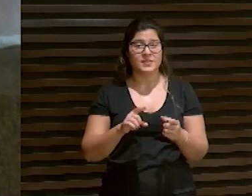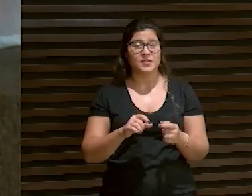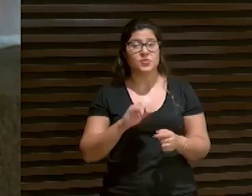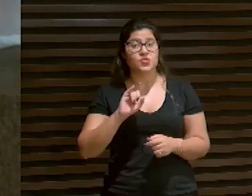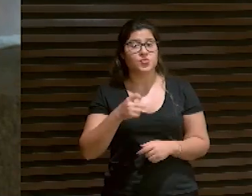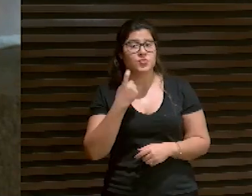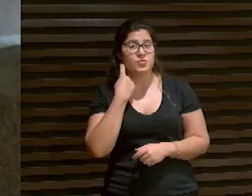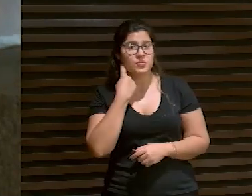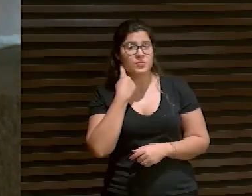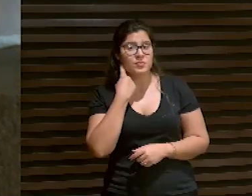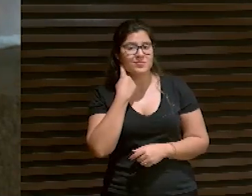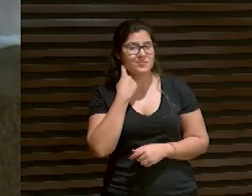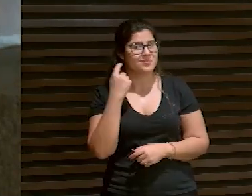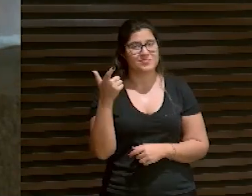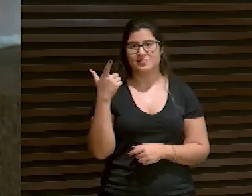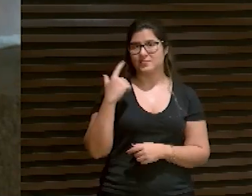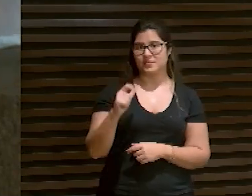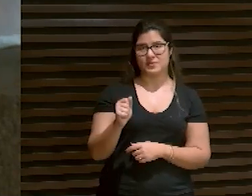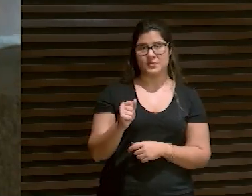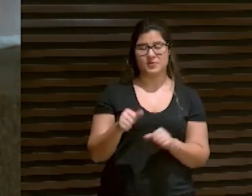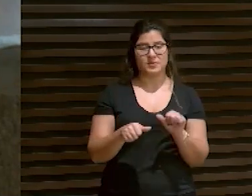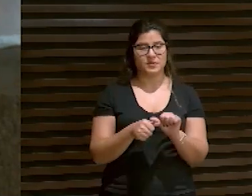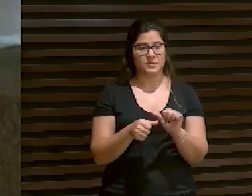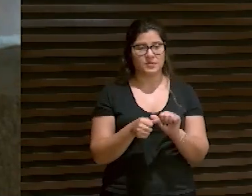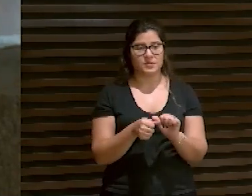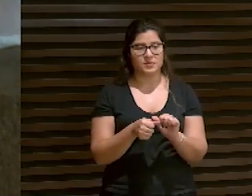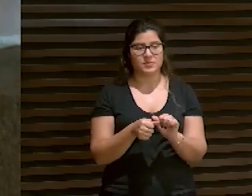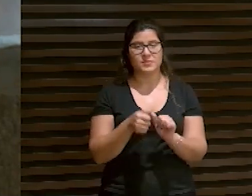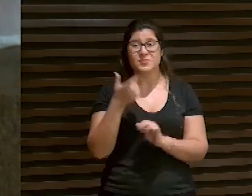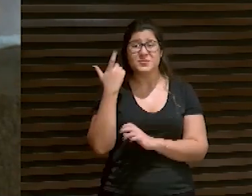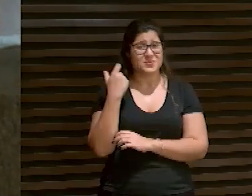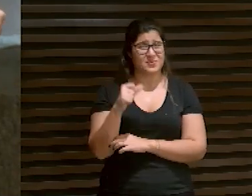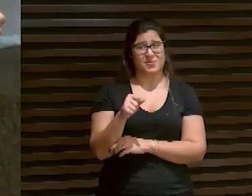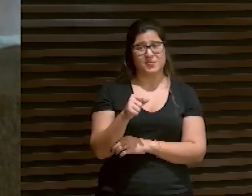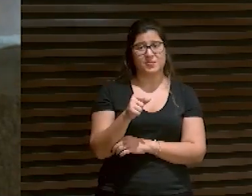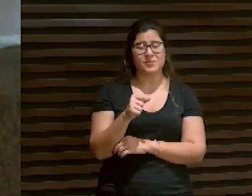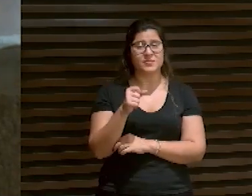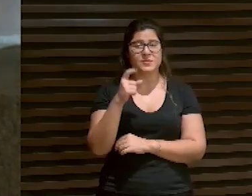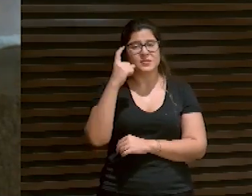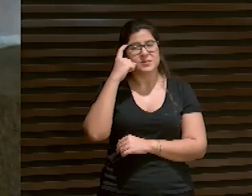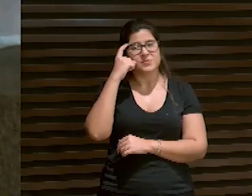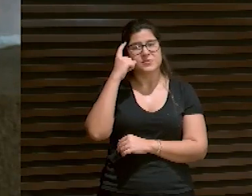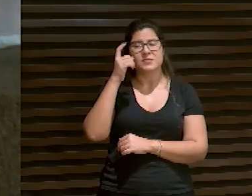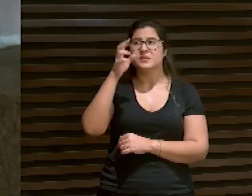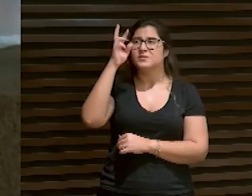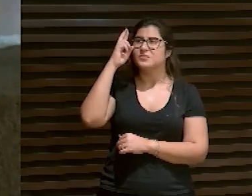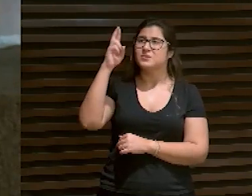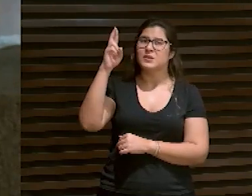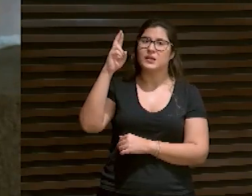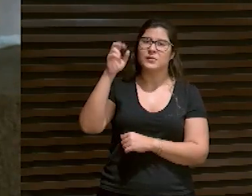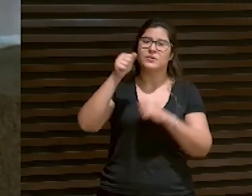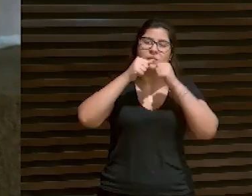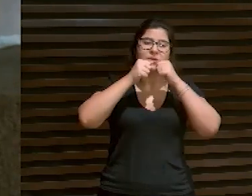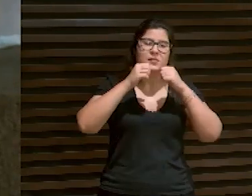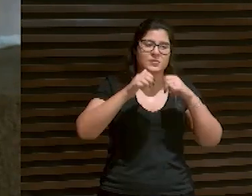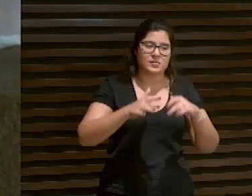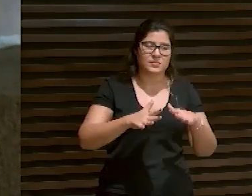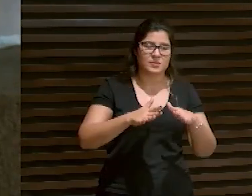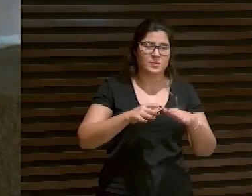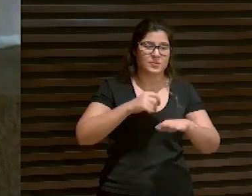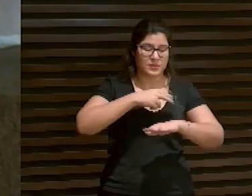ele não consegue fazer isso. Ele não consegue pensar que o Senhor vai abençoar uma nação pagã como Nínive.